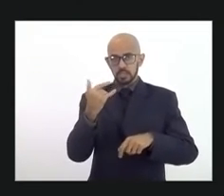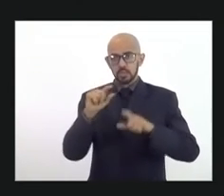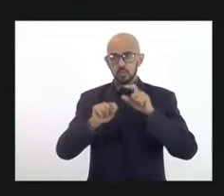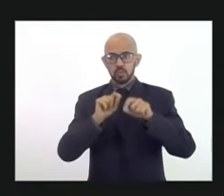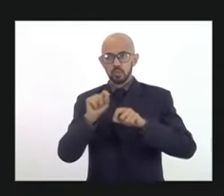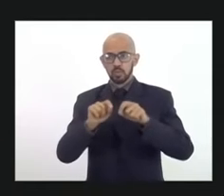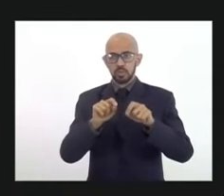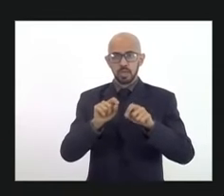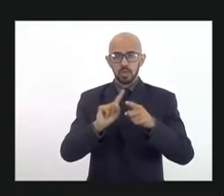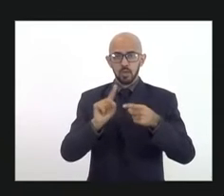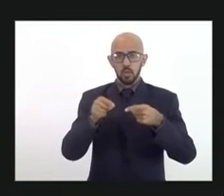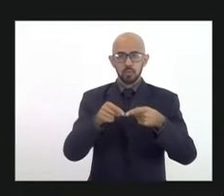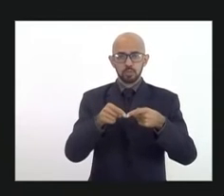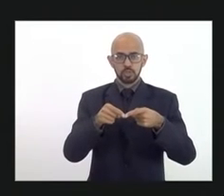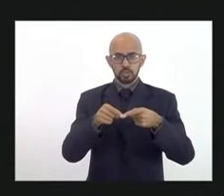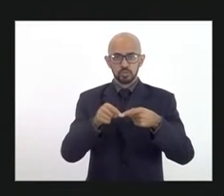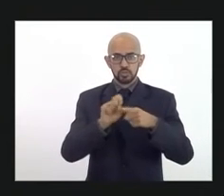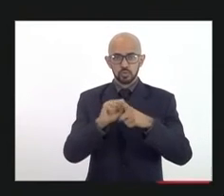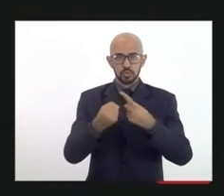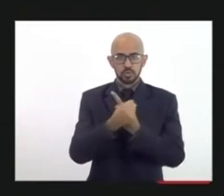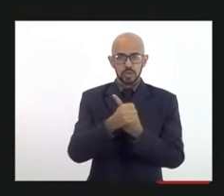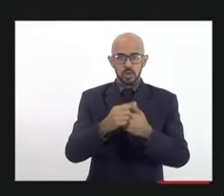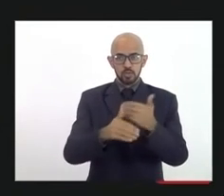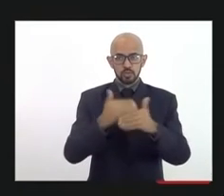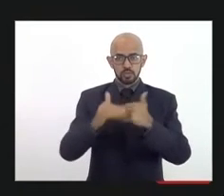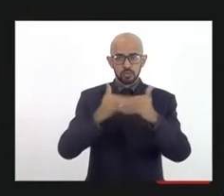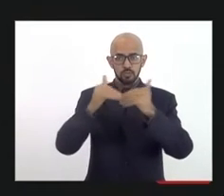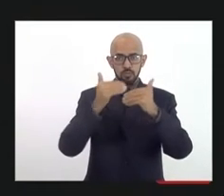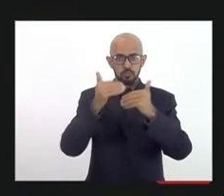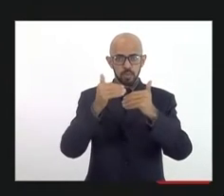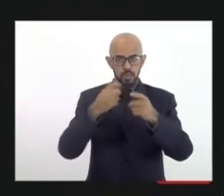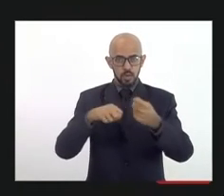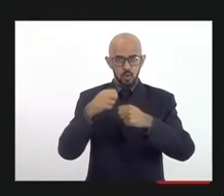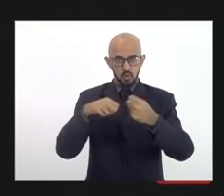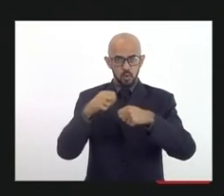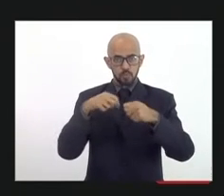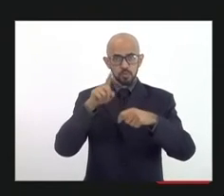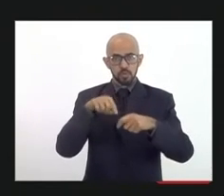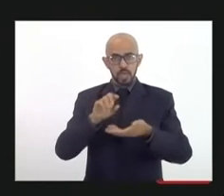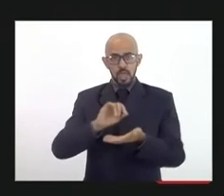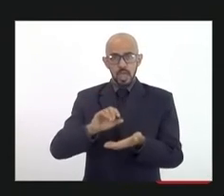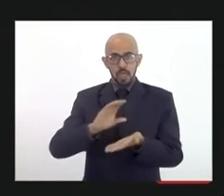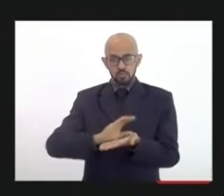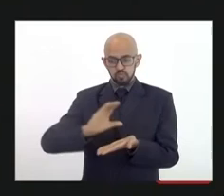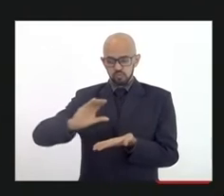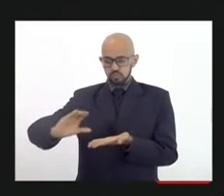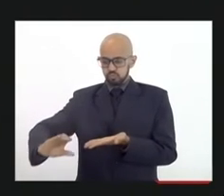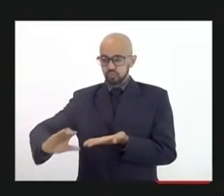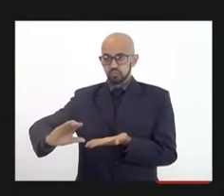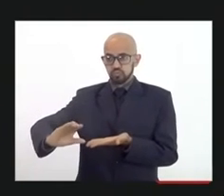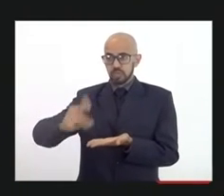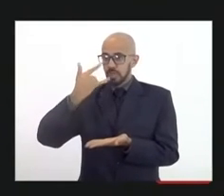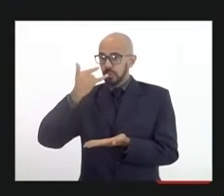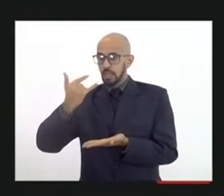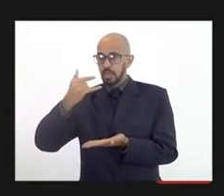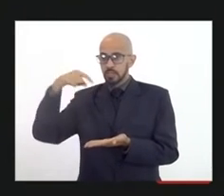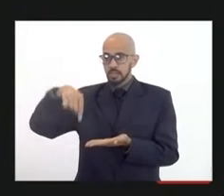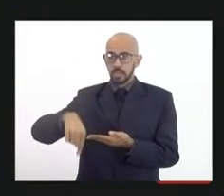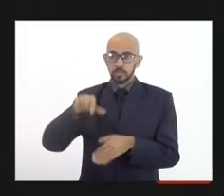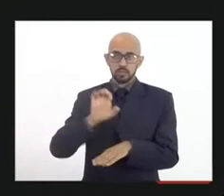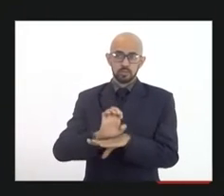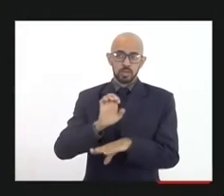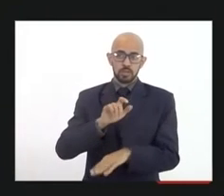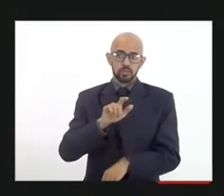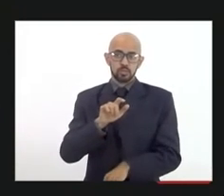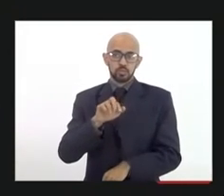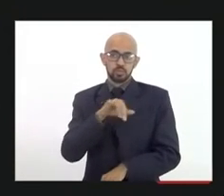do objeto social, digamos assim, da Secretaria de Desenvolvimento Econômico, que é promover a atração de investimento e a melhoria do ambiente de negócio, especialmente